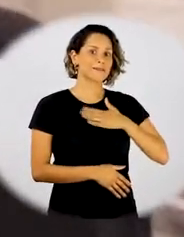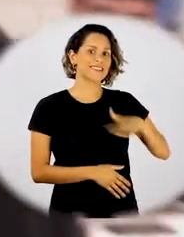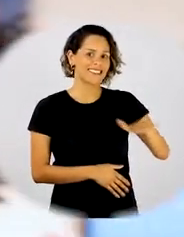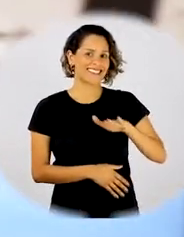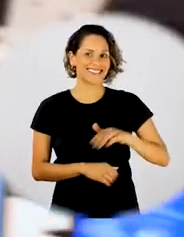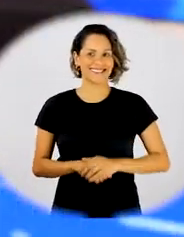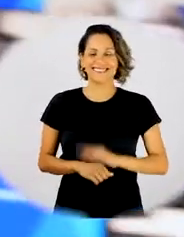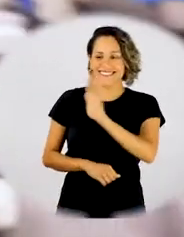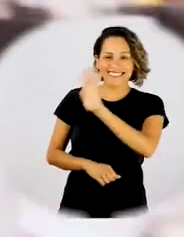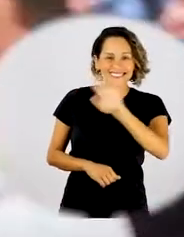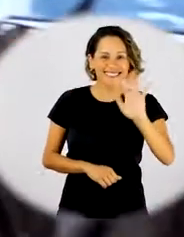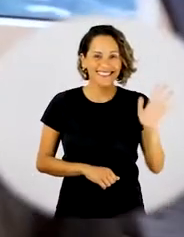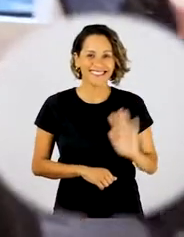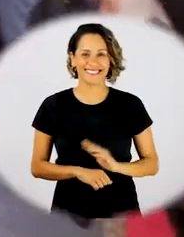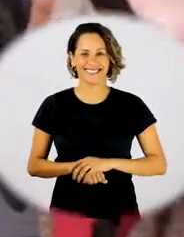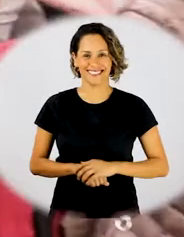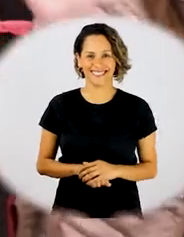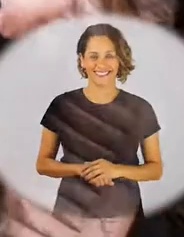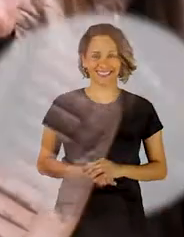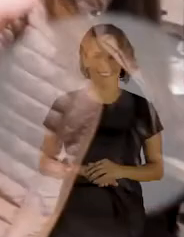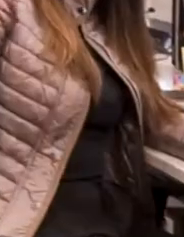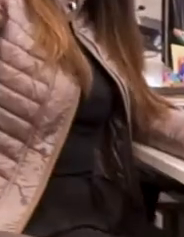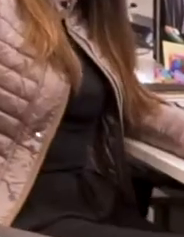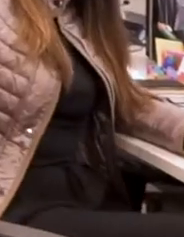finanças. Dá um tchauzinho, pessoal.